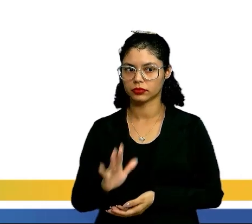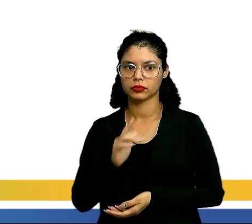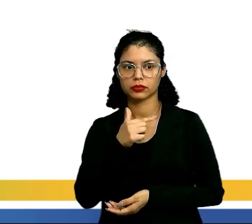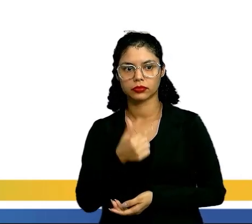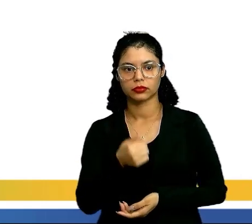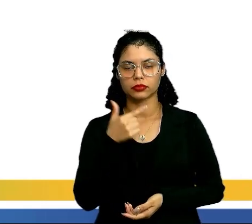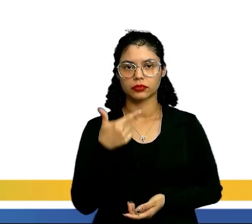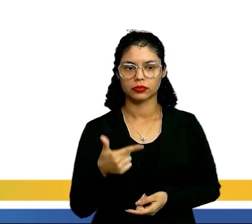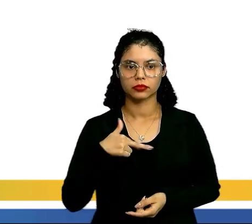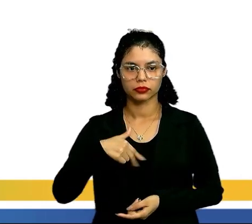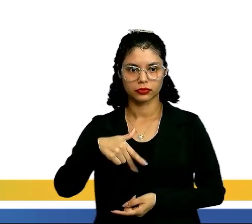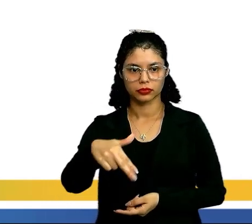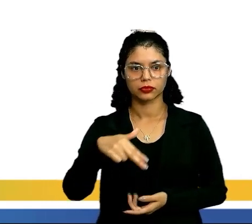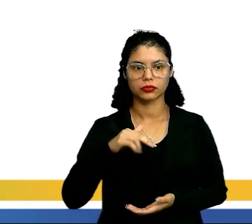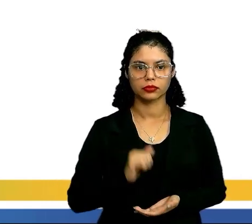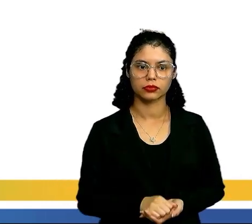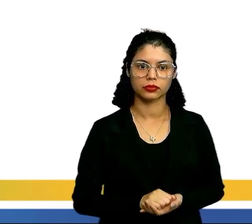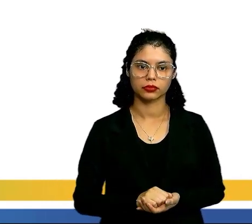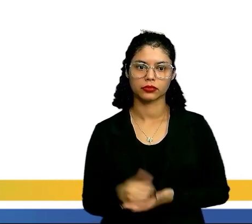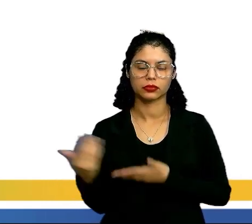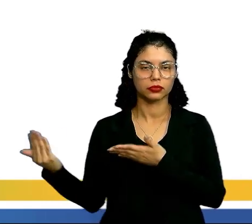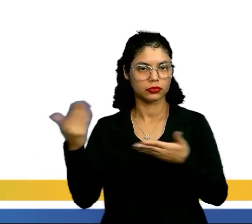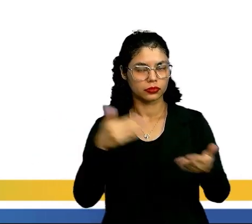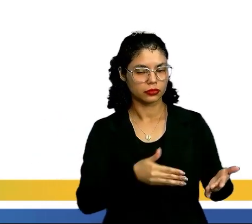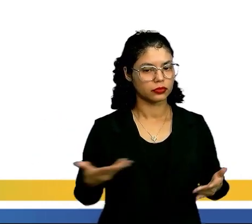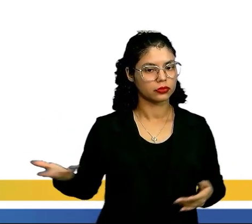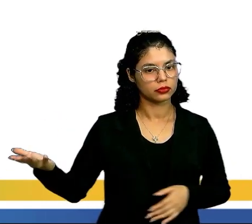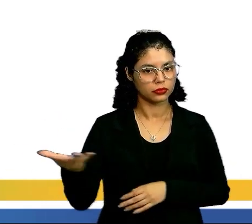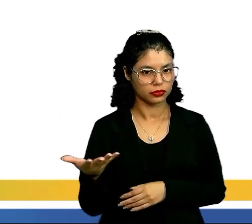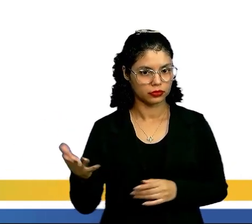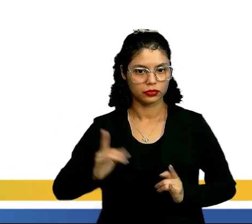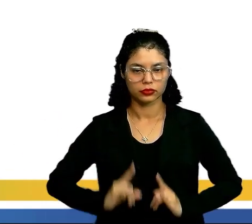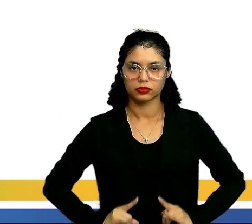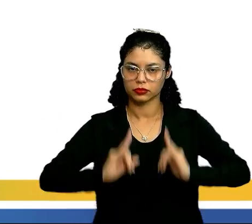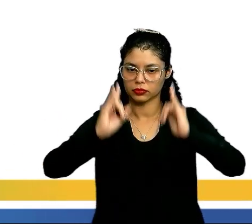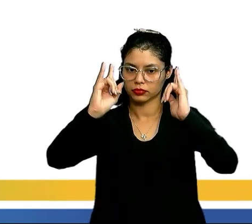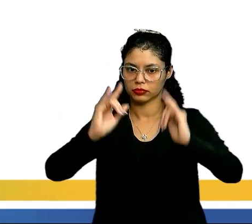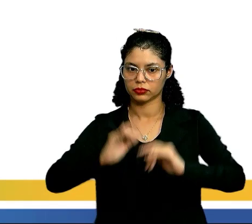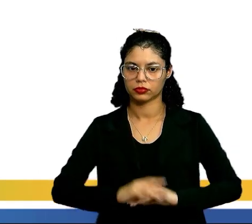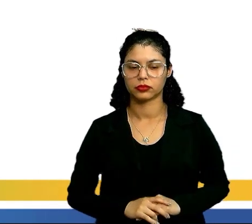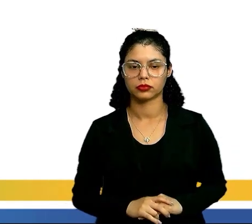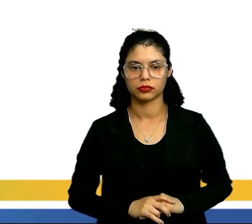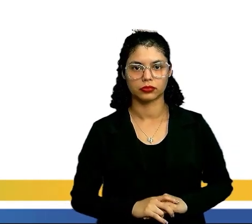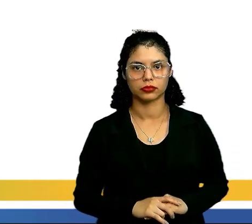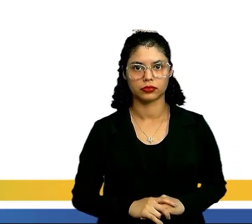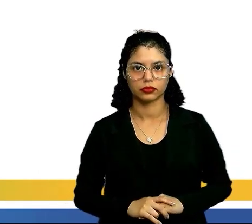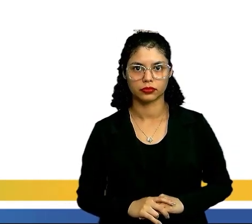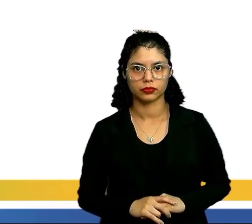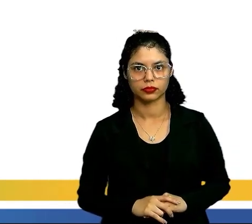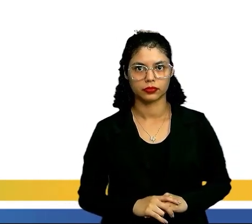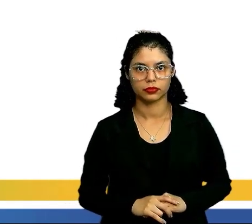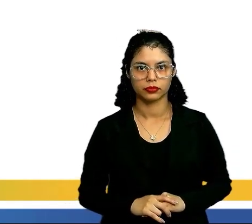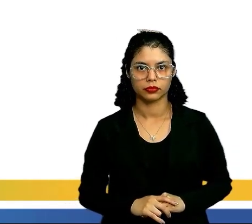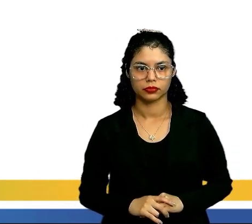a criança deve dar 72 passos para chegar à base do